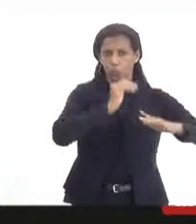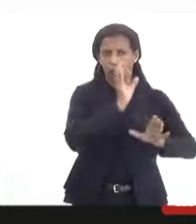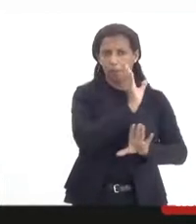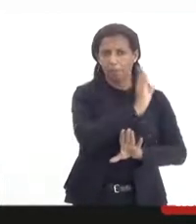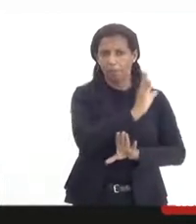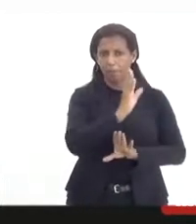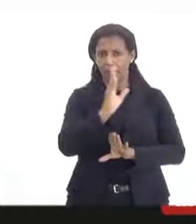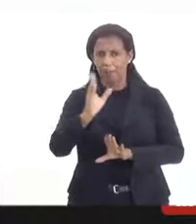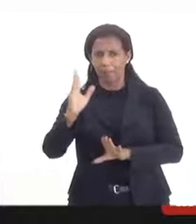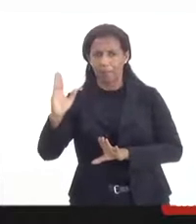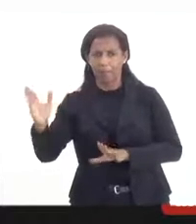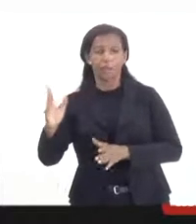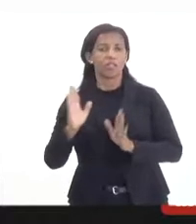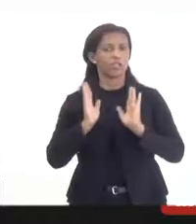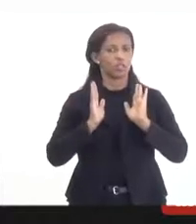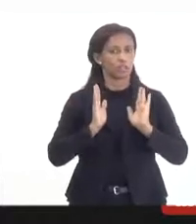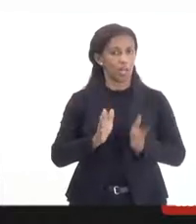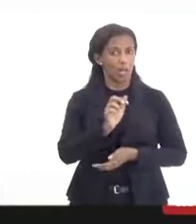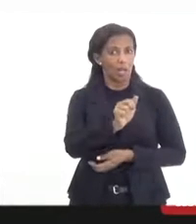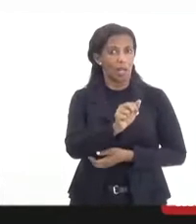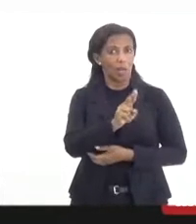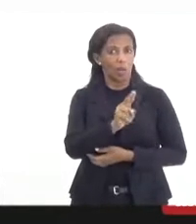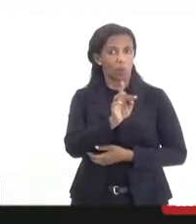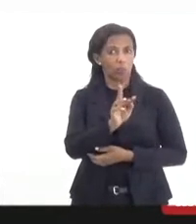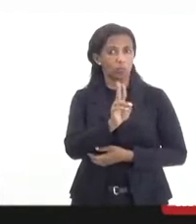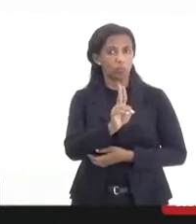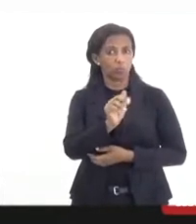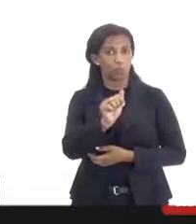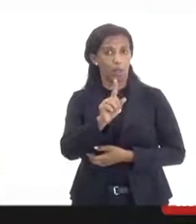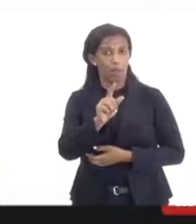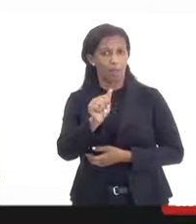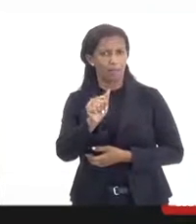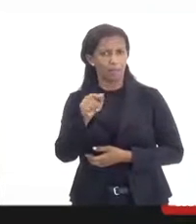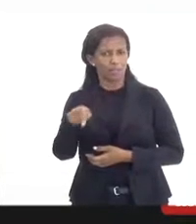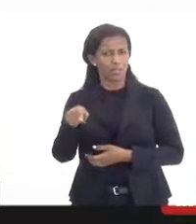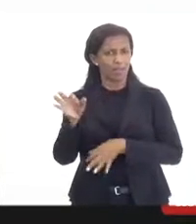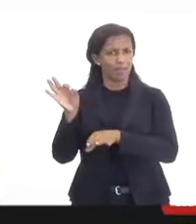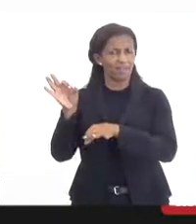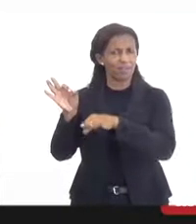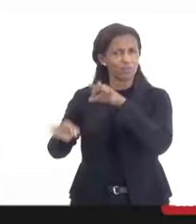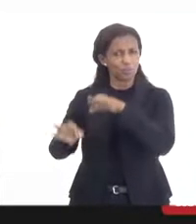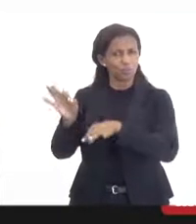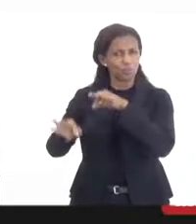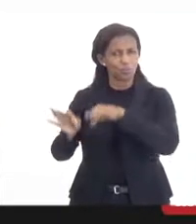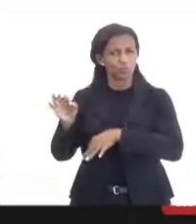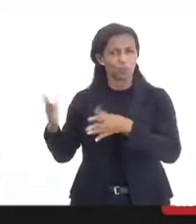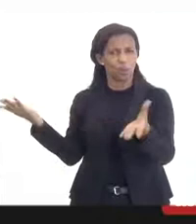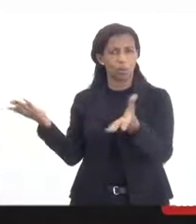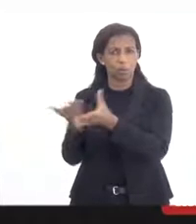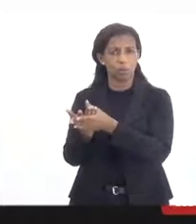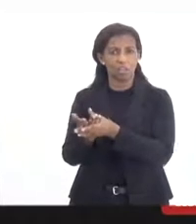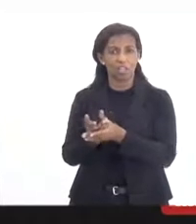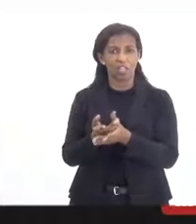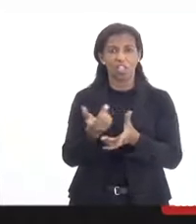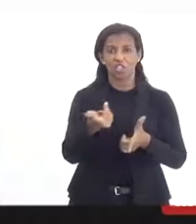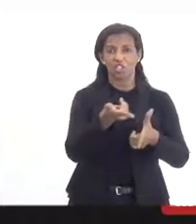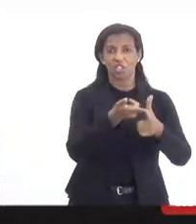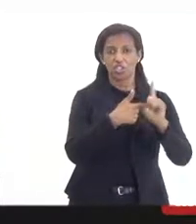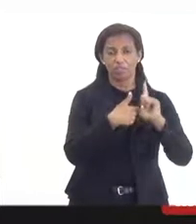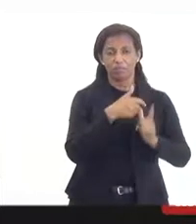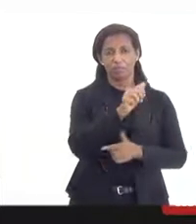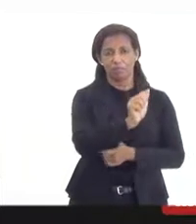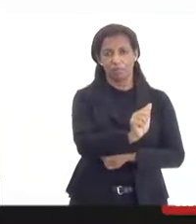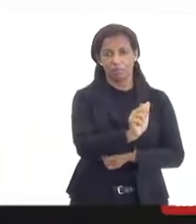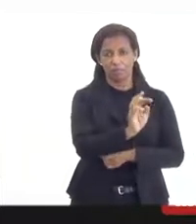Isso mostra autuadas e em fase judicial, em fase de inscrição em dívida ativa, o que